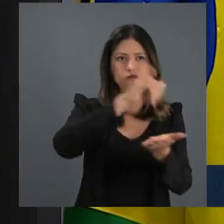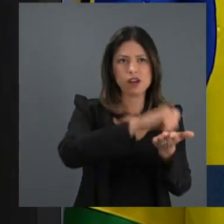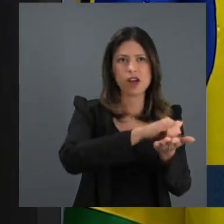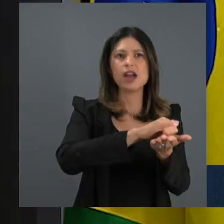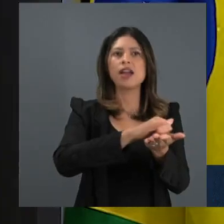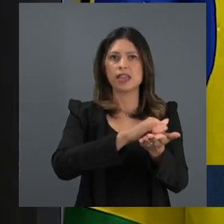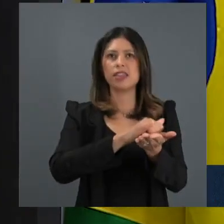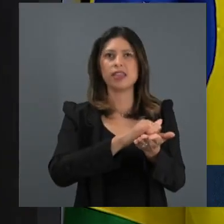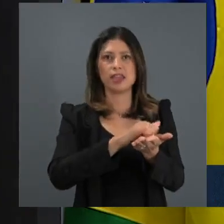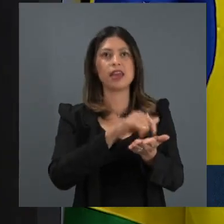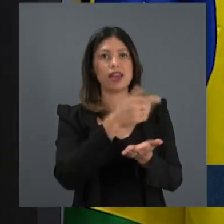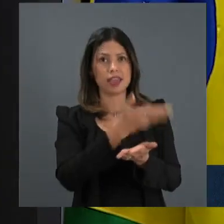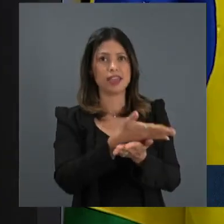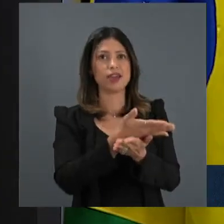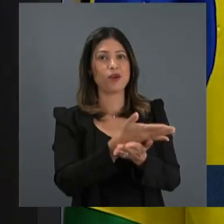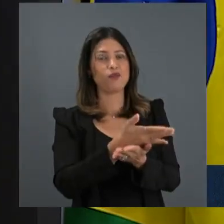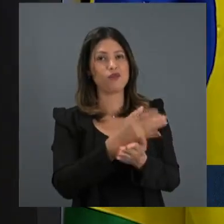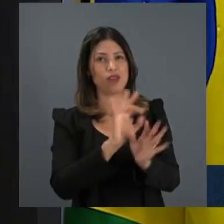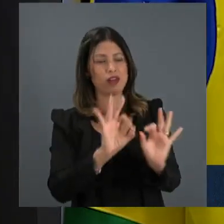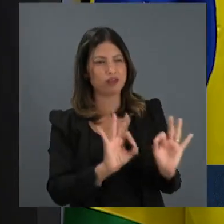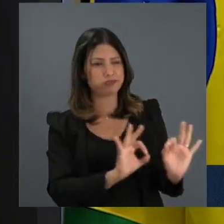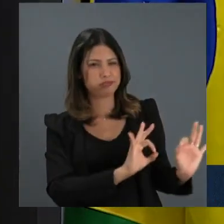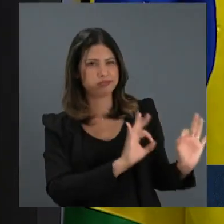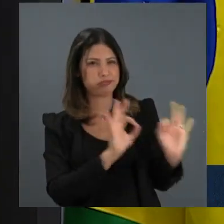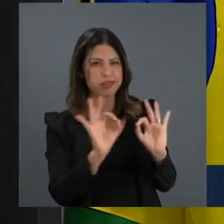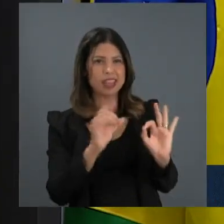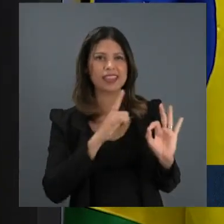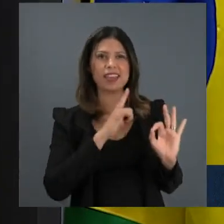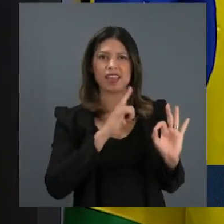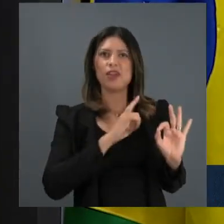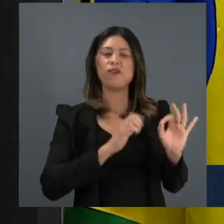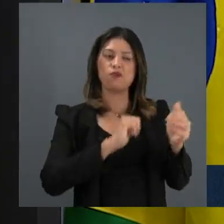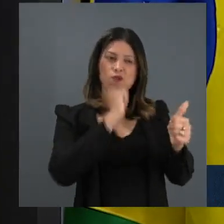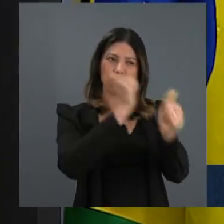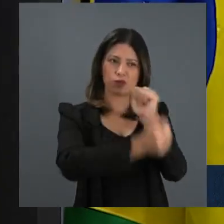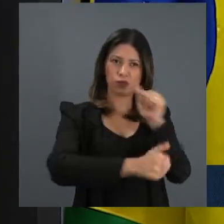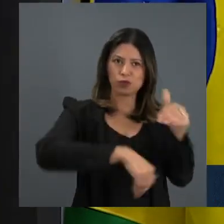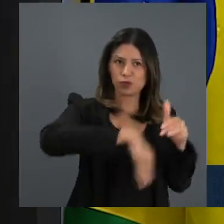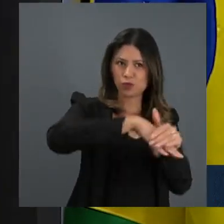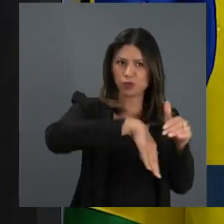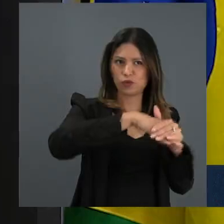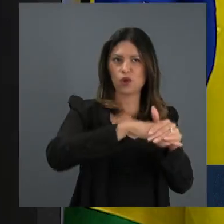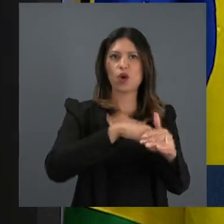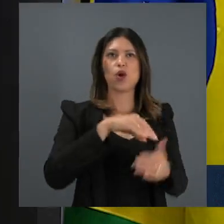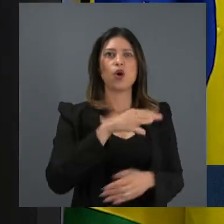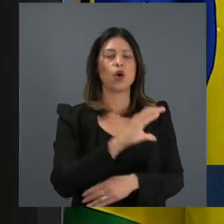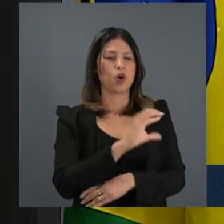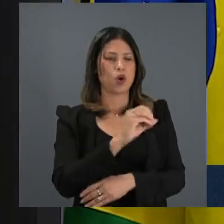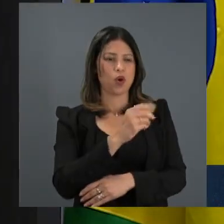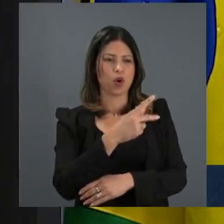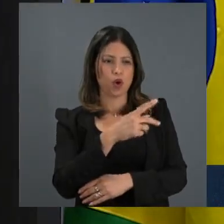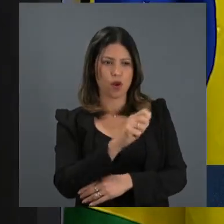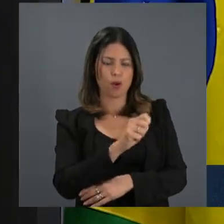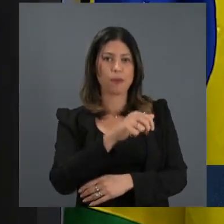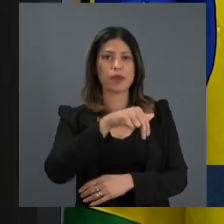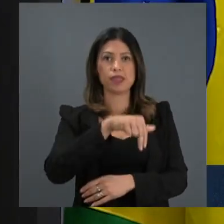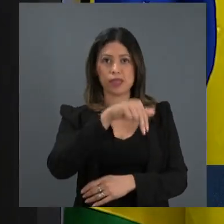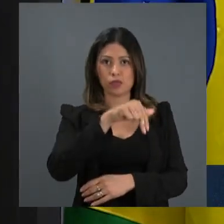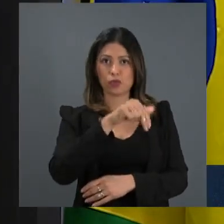para Maceió, assistir a final da Copa do Nordeste, que é o grande campeonato da nossa